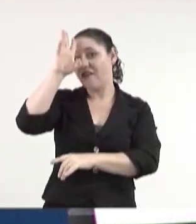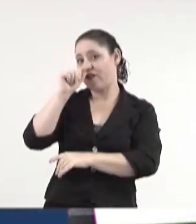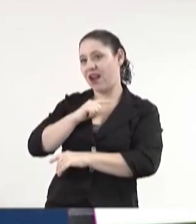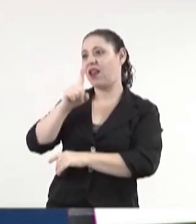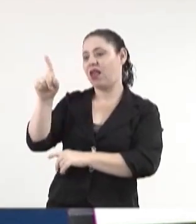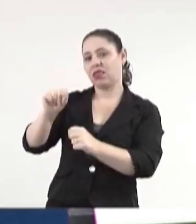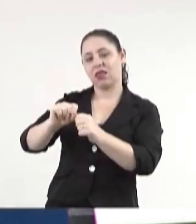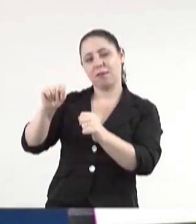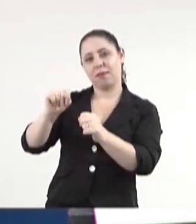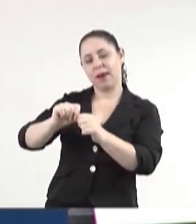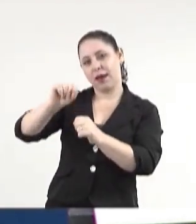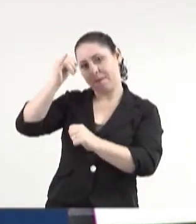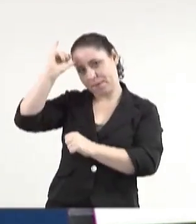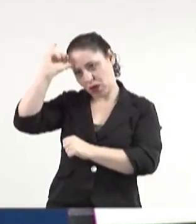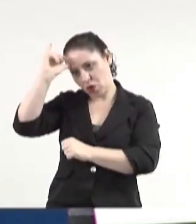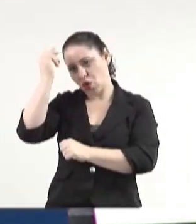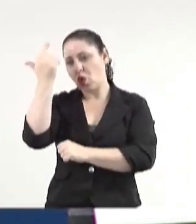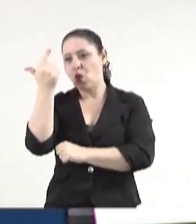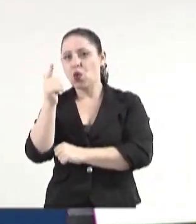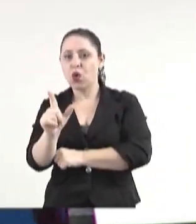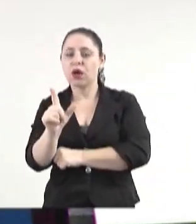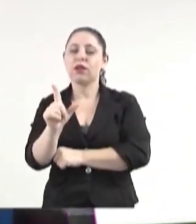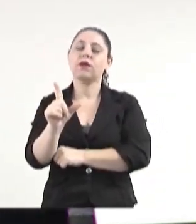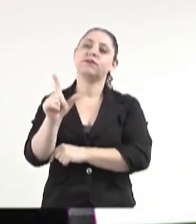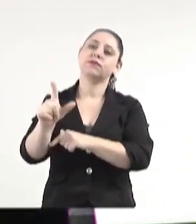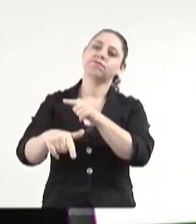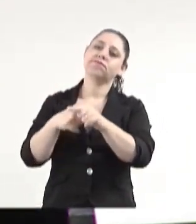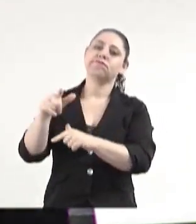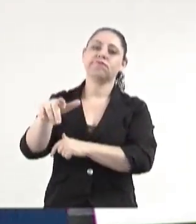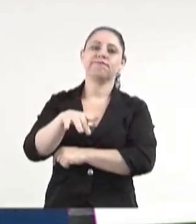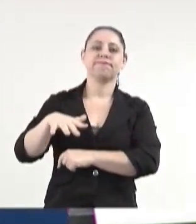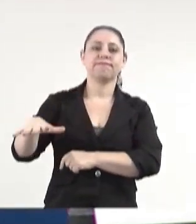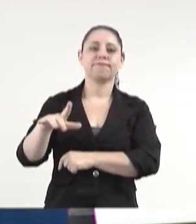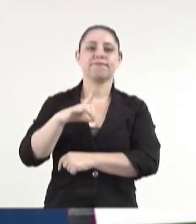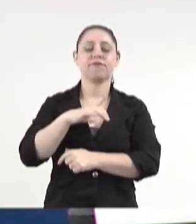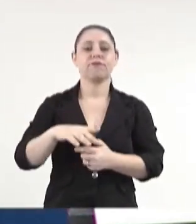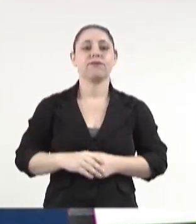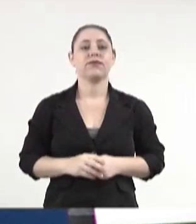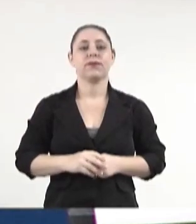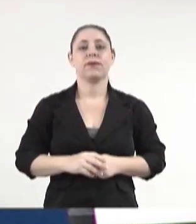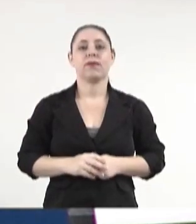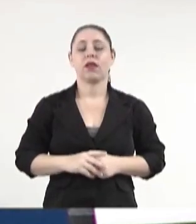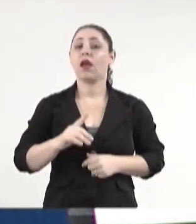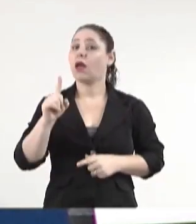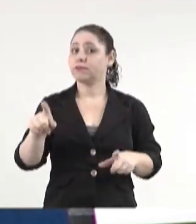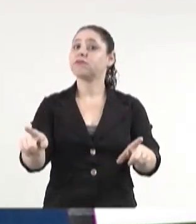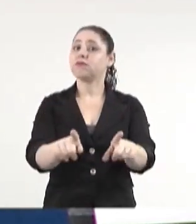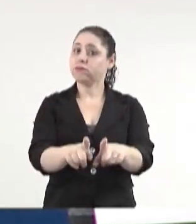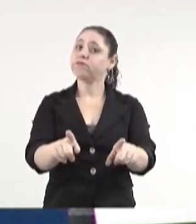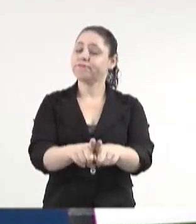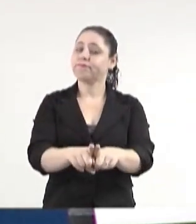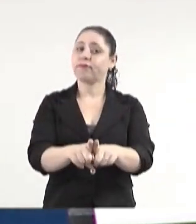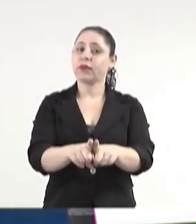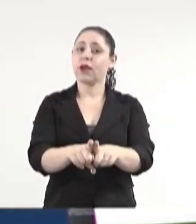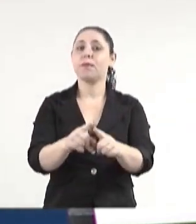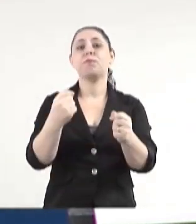ambas as localidades, sendo um corredor essencial para o escoamento da produção